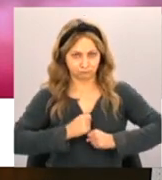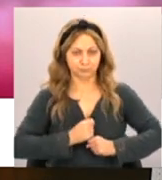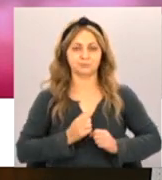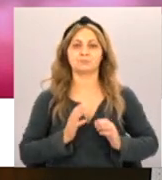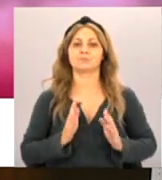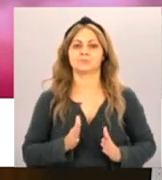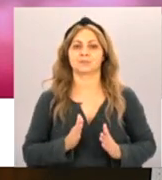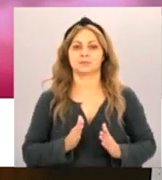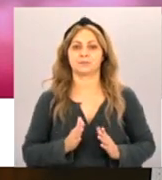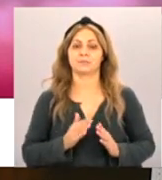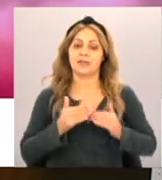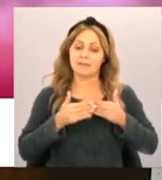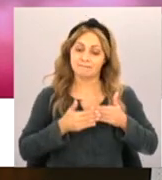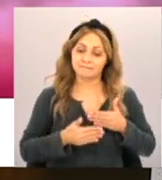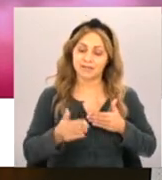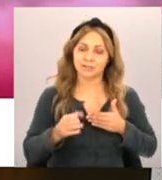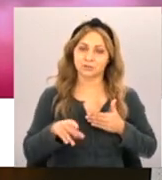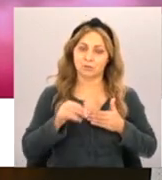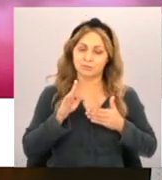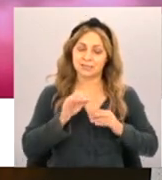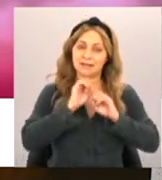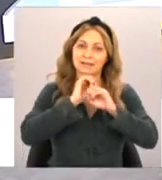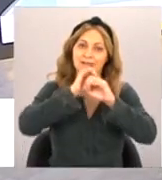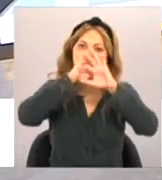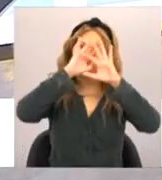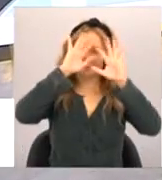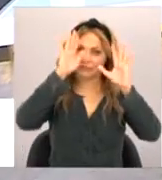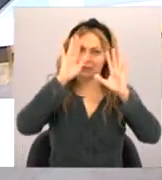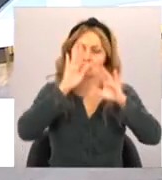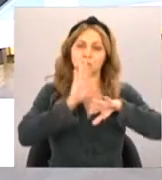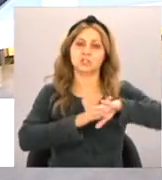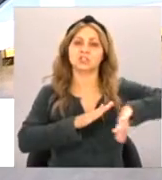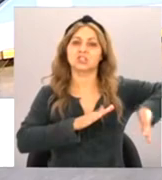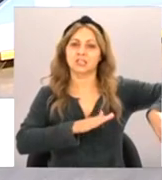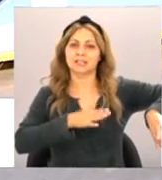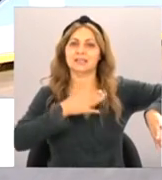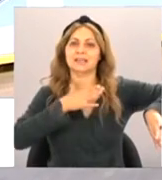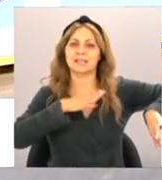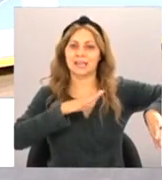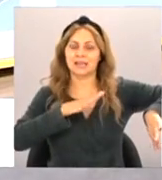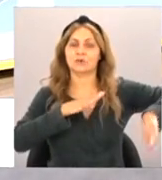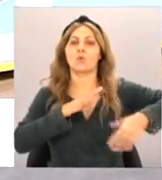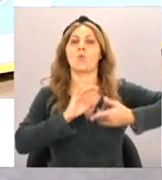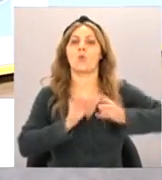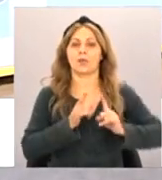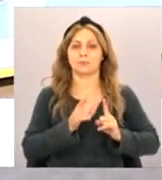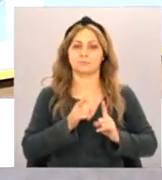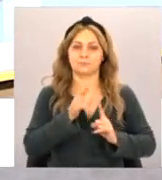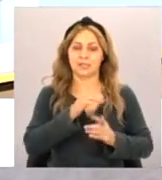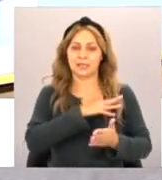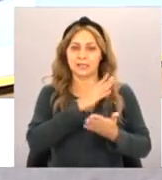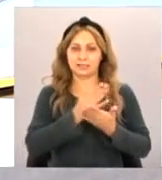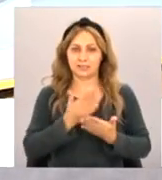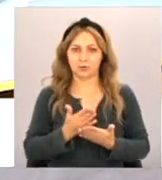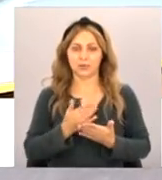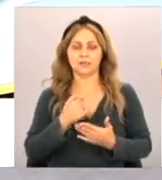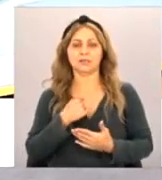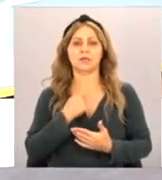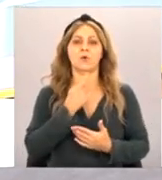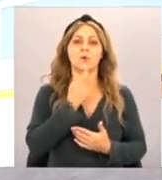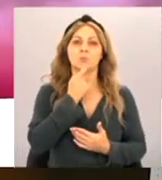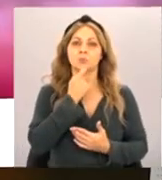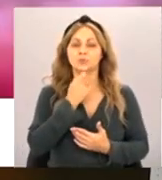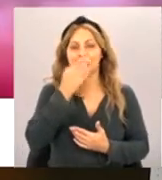precisa de uma clareza sobre qual é o papel da esquerda nas medidas que contam eu tenho uma enorme e ideias convergentes com